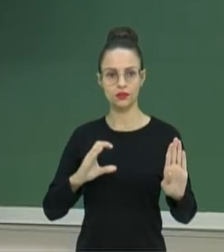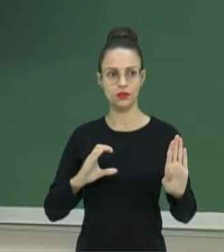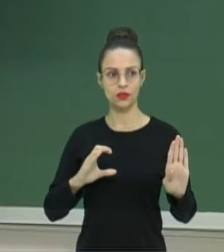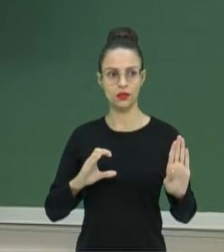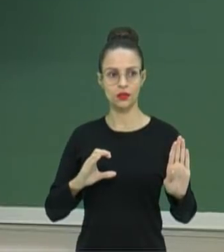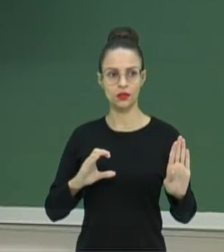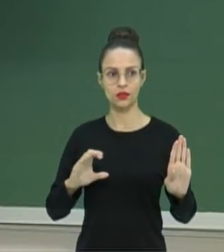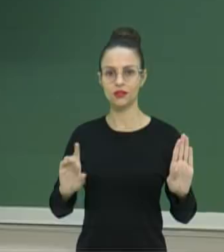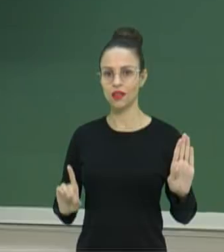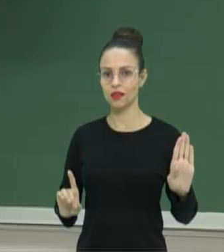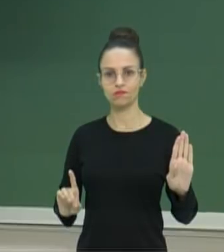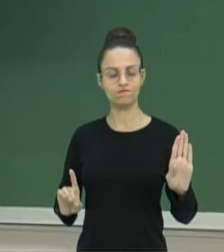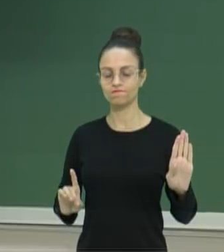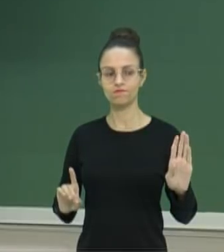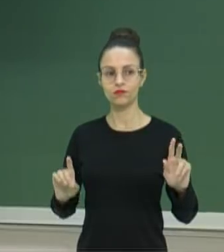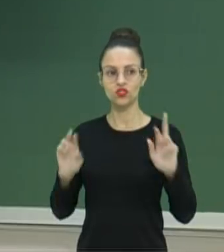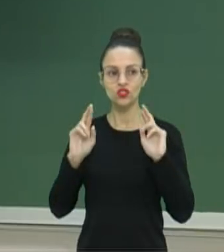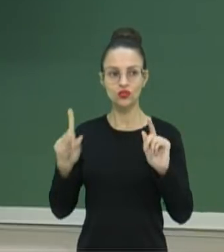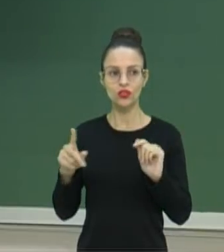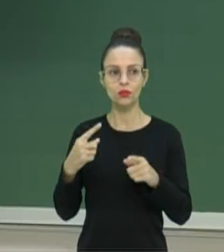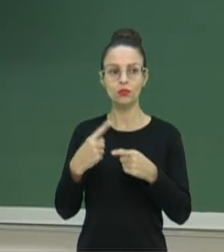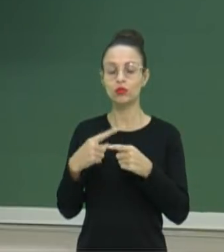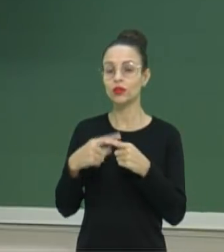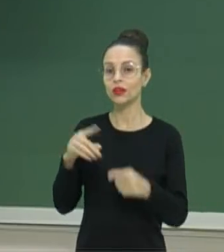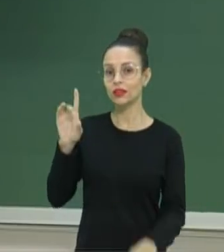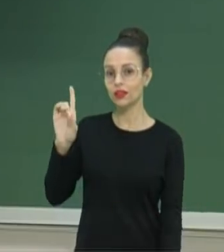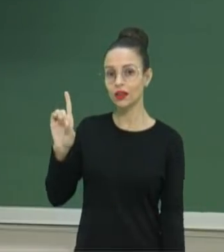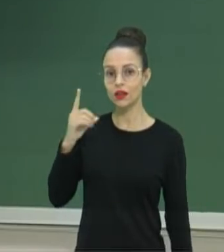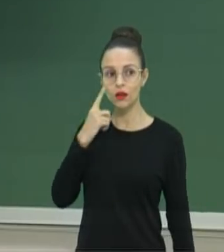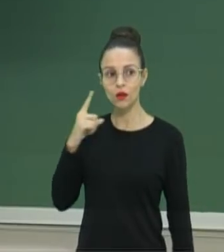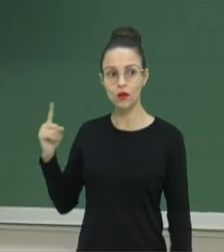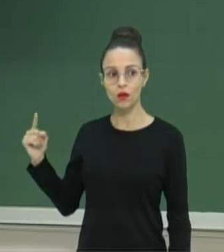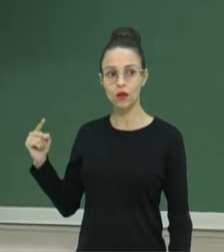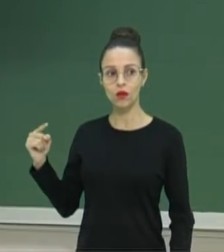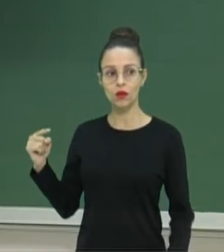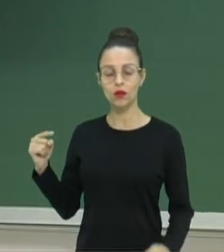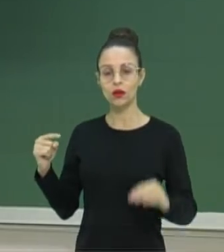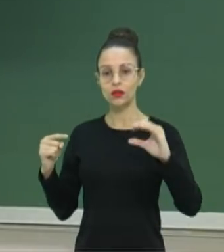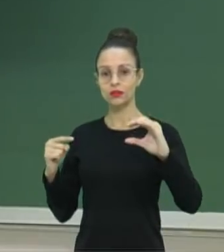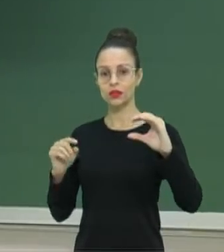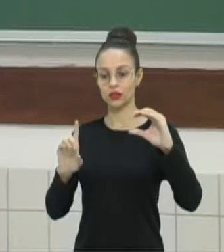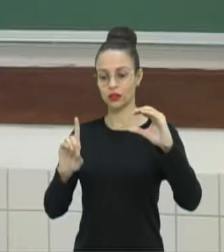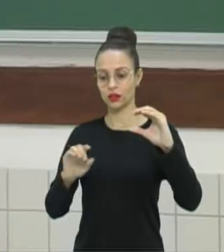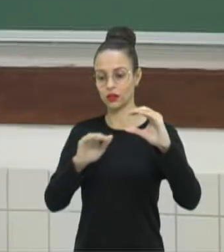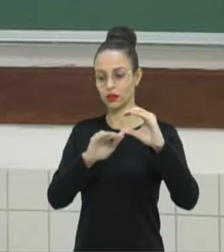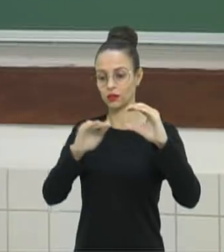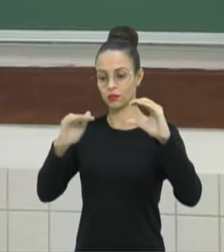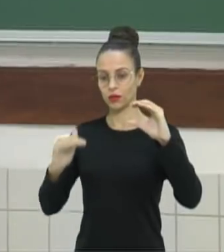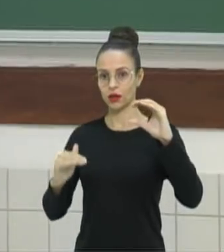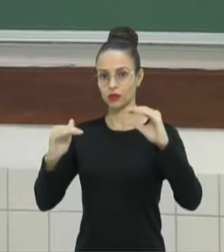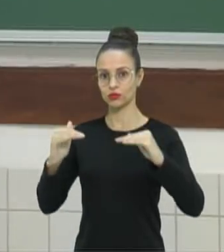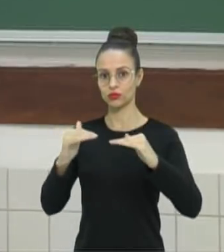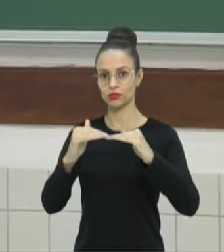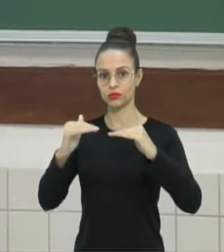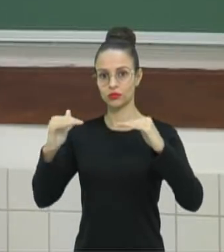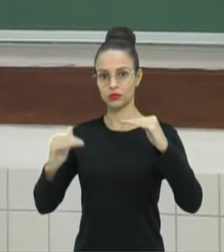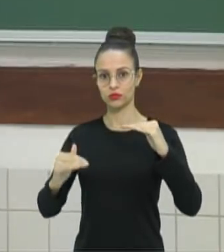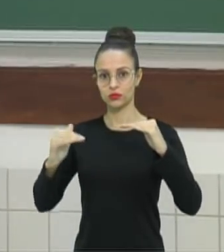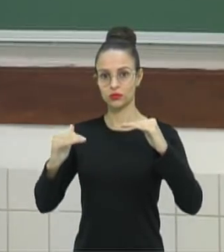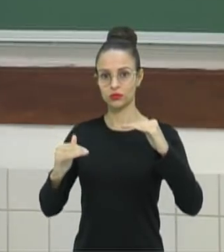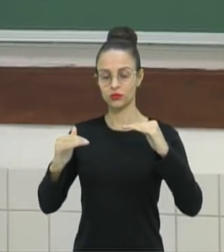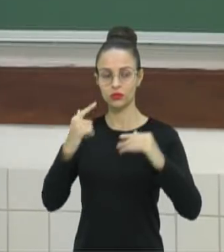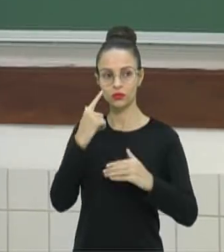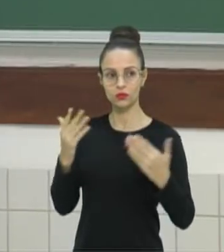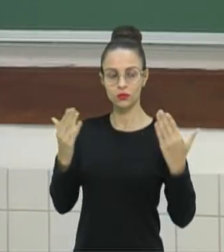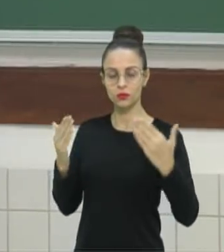D, né? Não pode ser igual. Por quê? Porque o item D ele está num nível diferente, certo? Em relação ao referencial que a gente